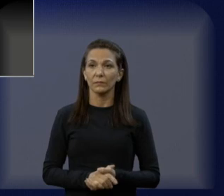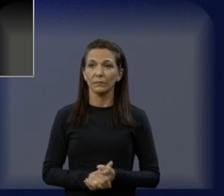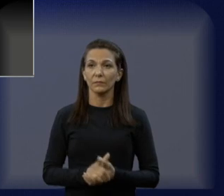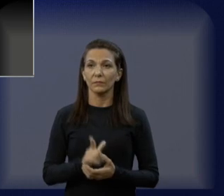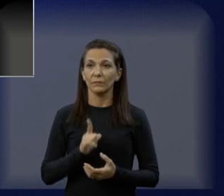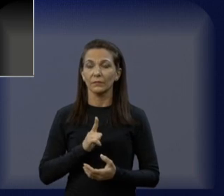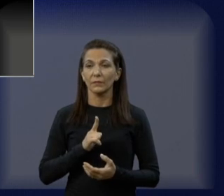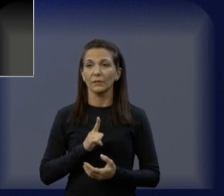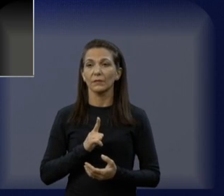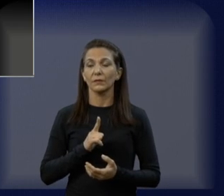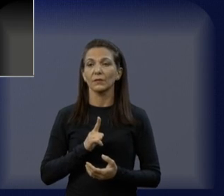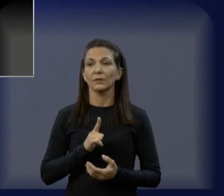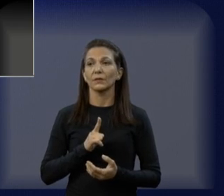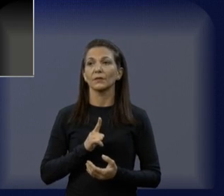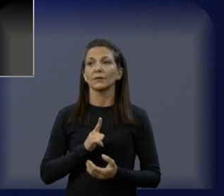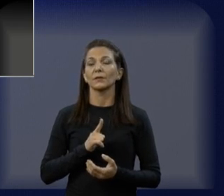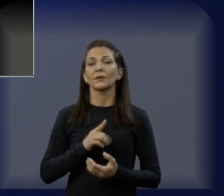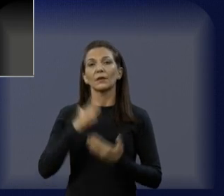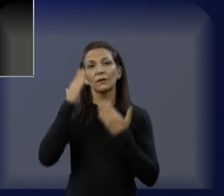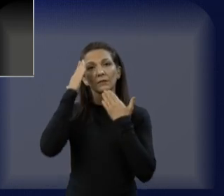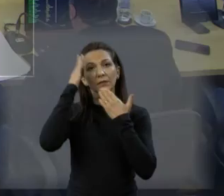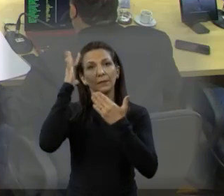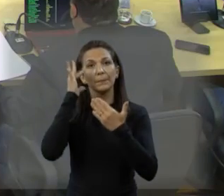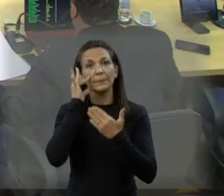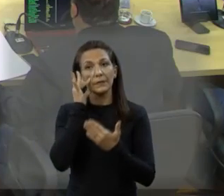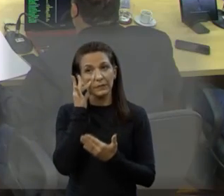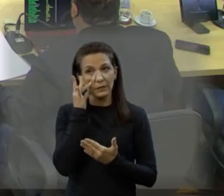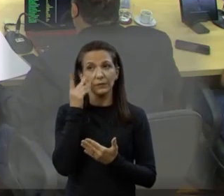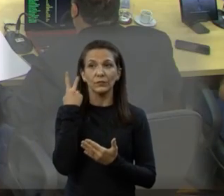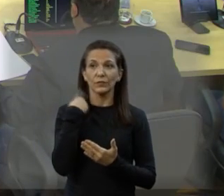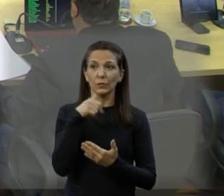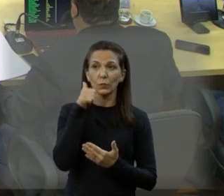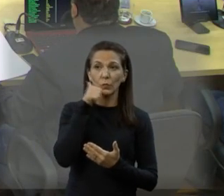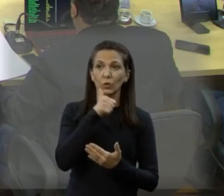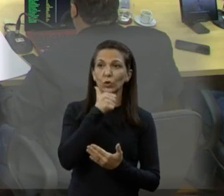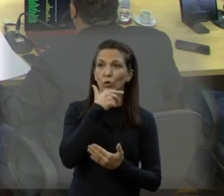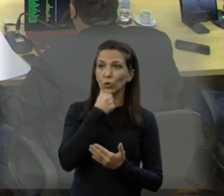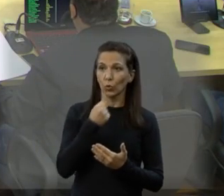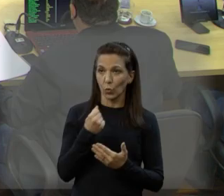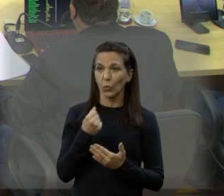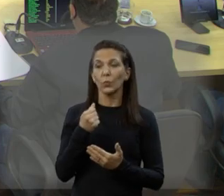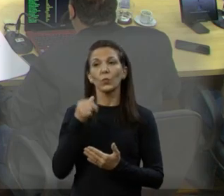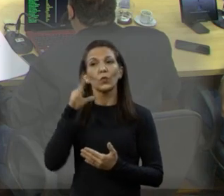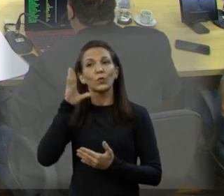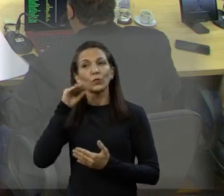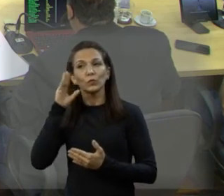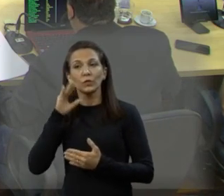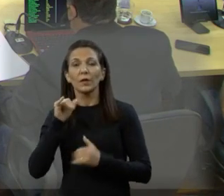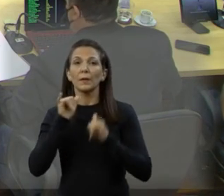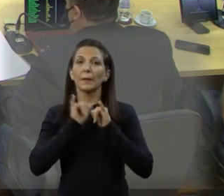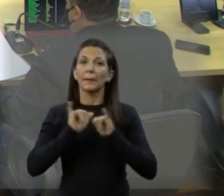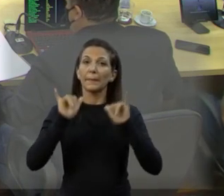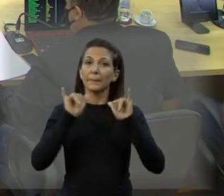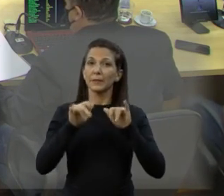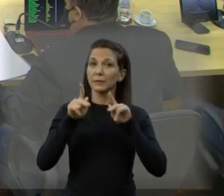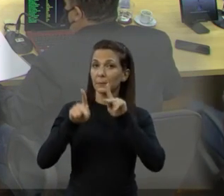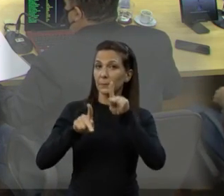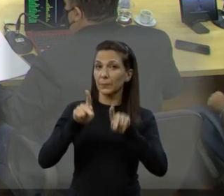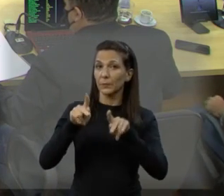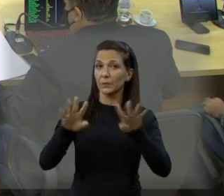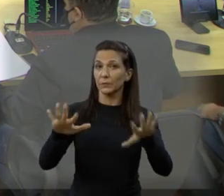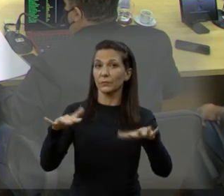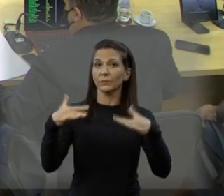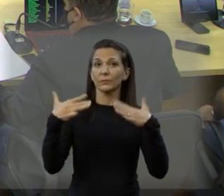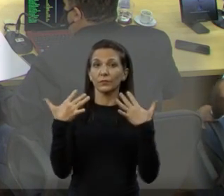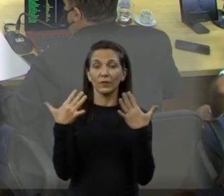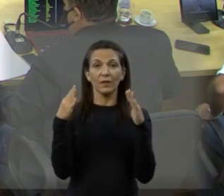eu quero agradecer a presença dos vereadores vereadores funcionários essa casa imprensa que cobriu a população que nos acompanha